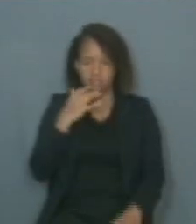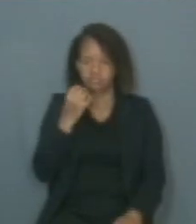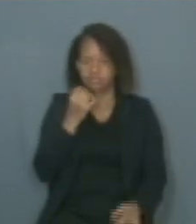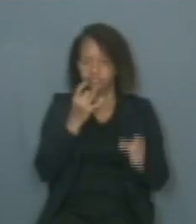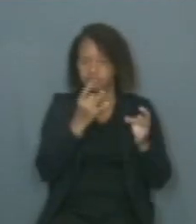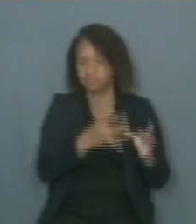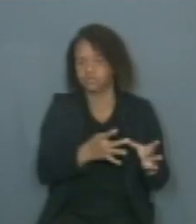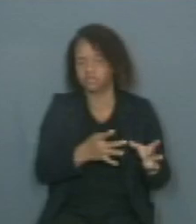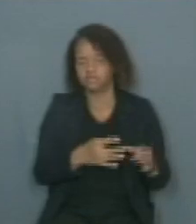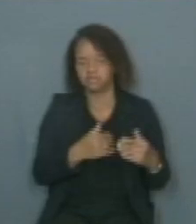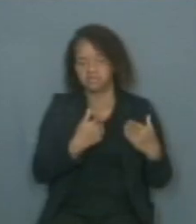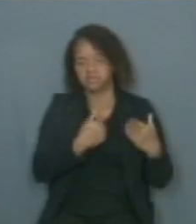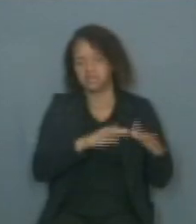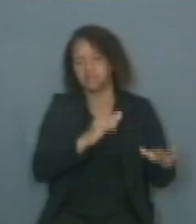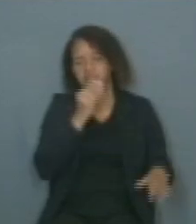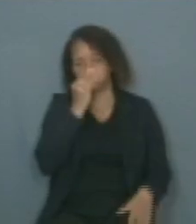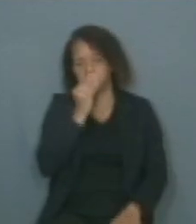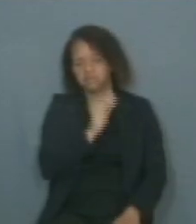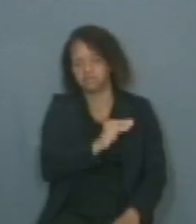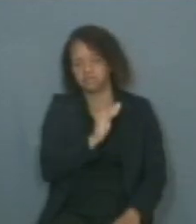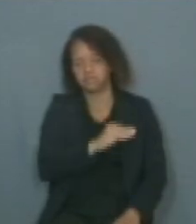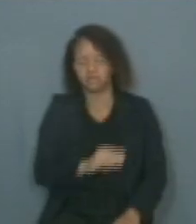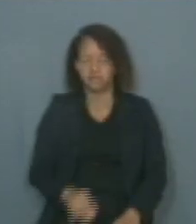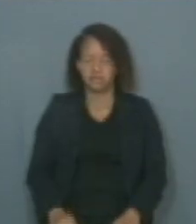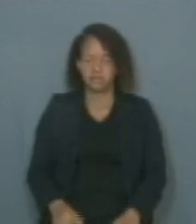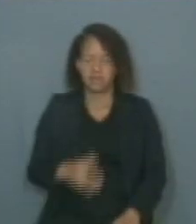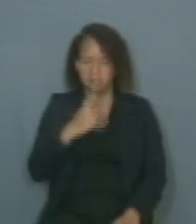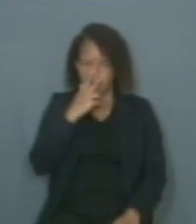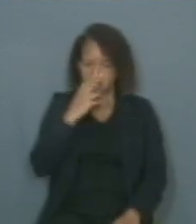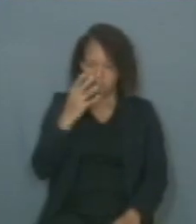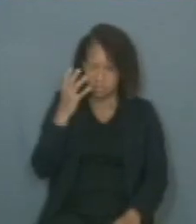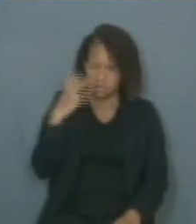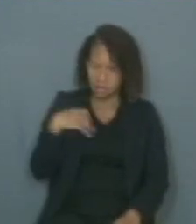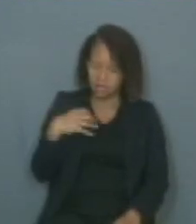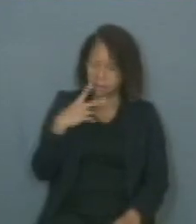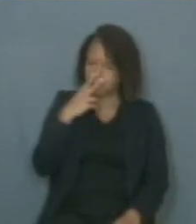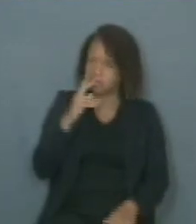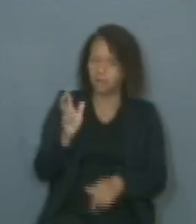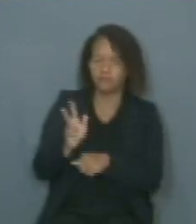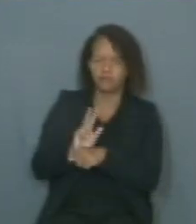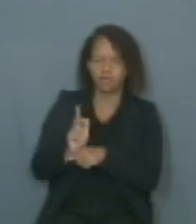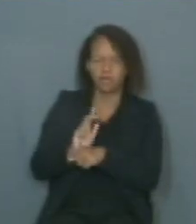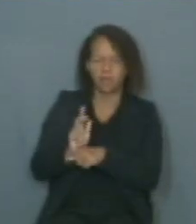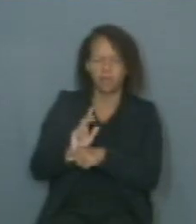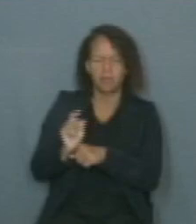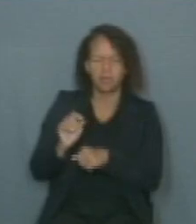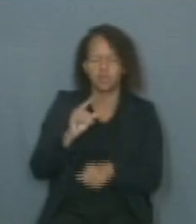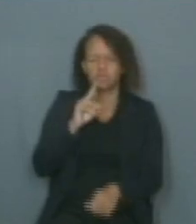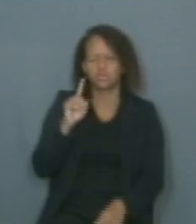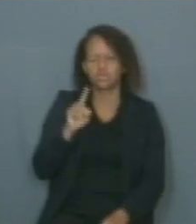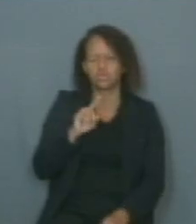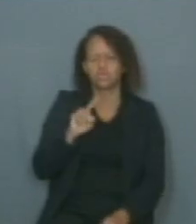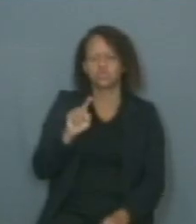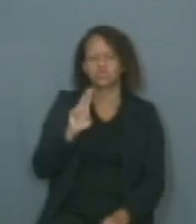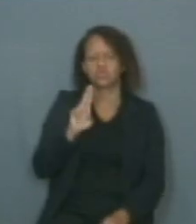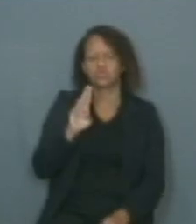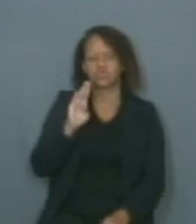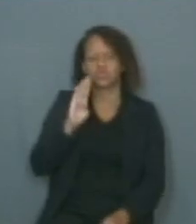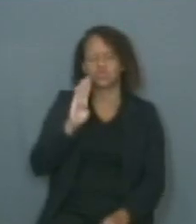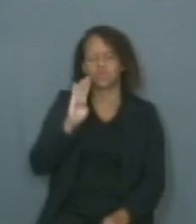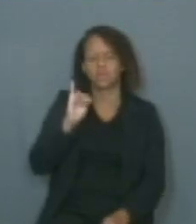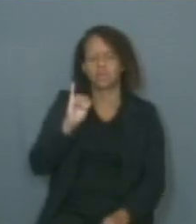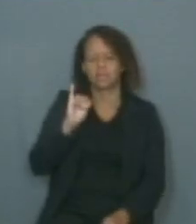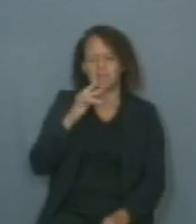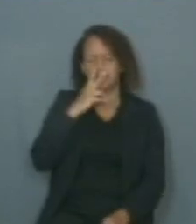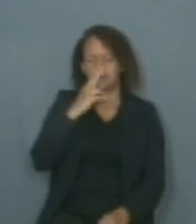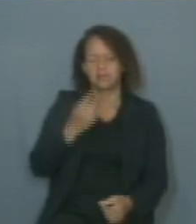sucateadas, jogadas no lixo. Parecia uma cena assim de filme de The Walking Dead, aquele do zumbi. O zumbi saindo de